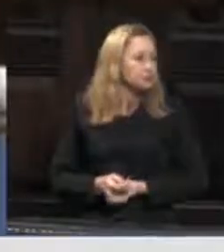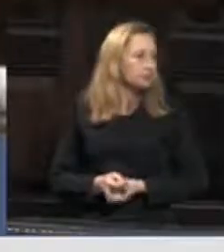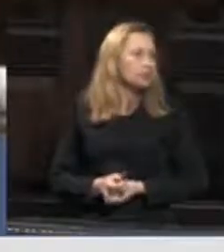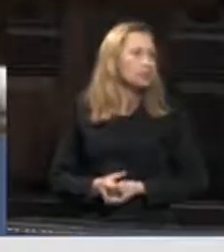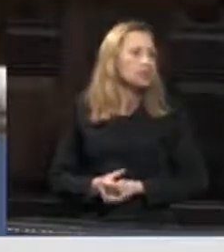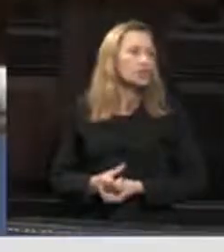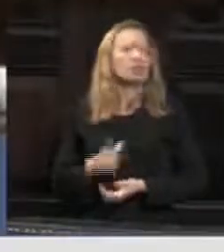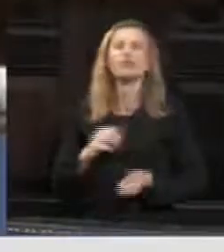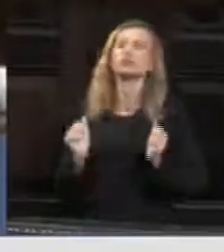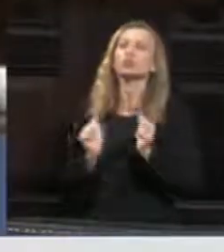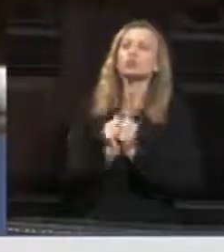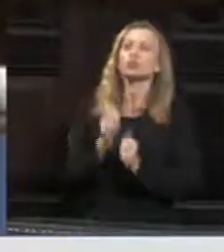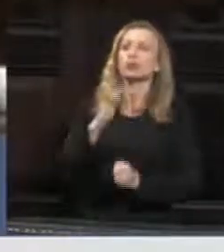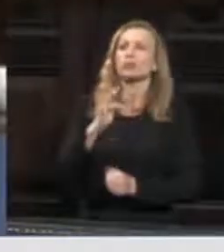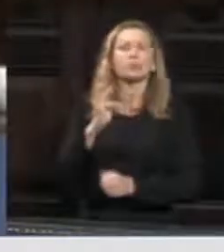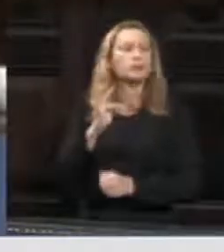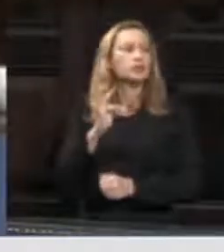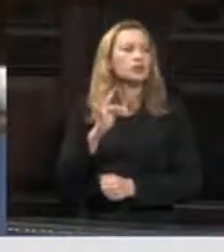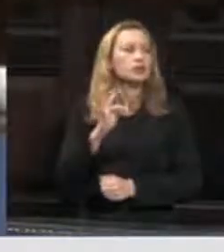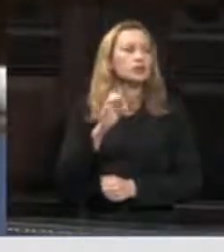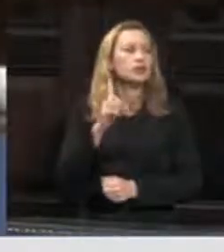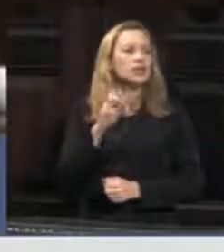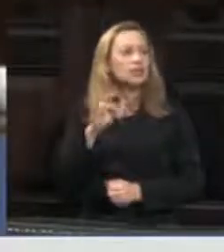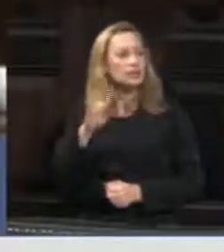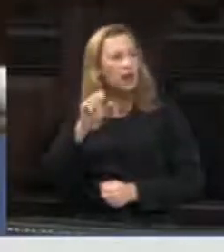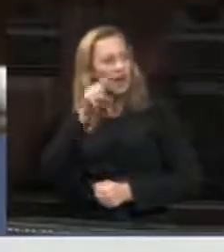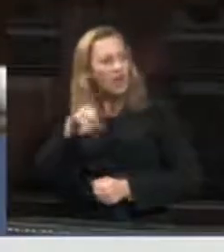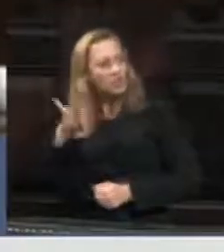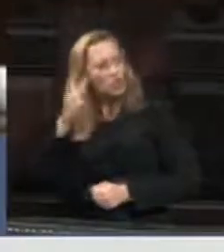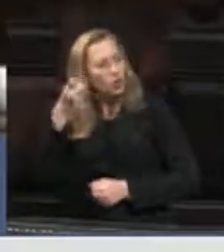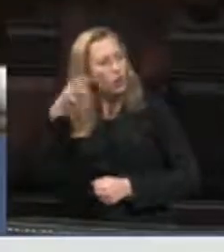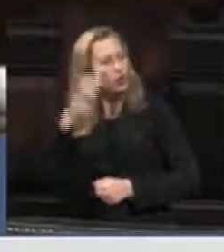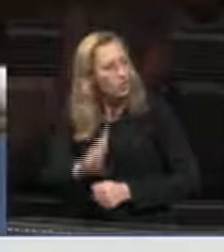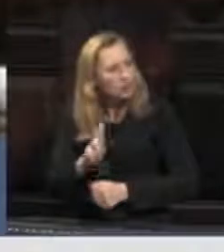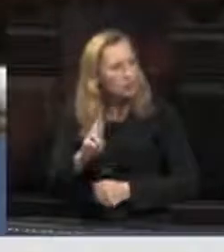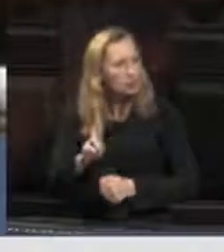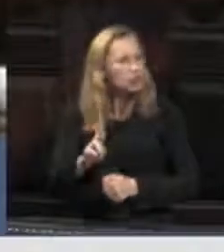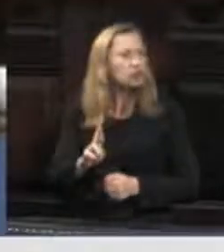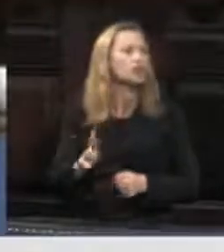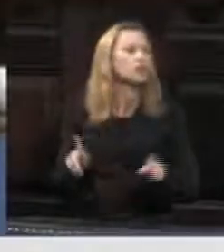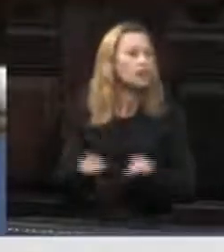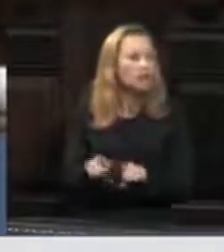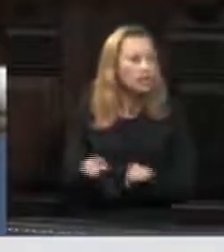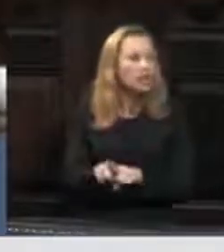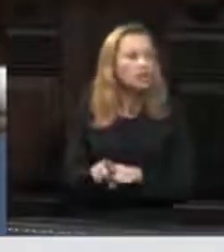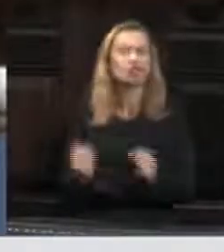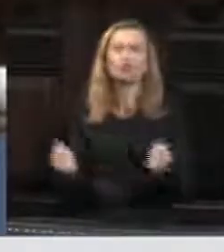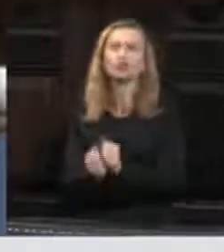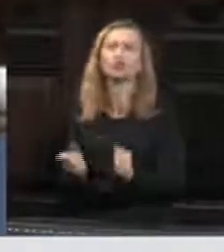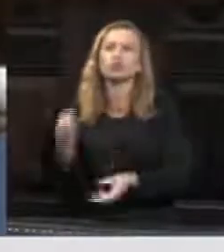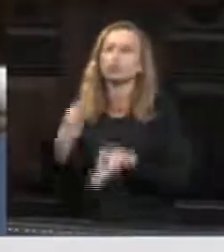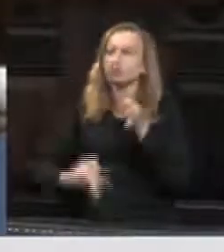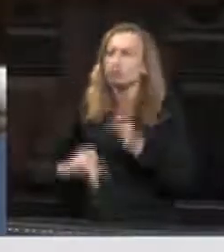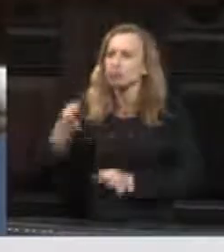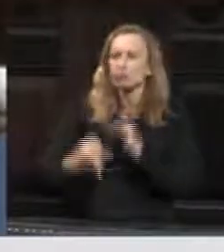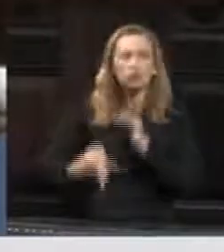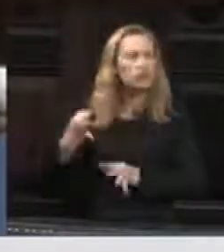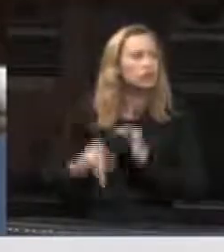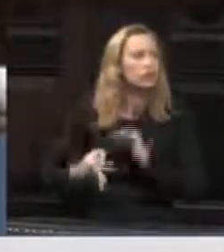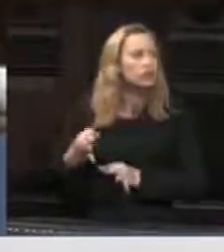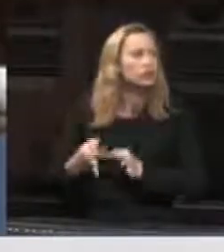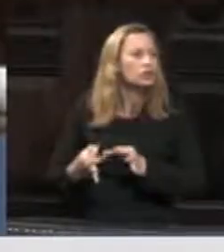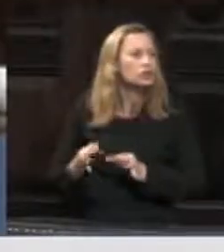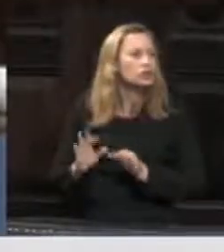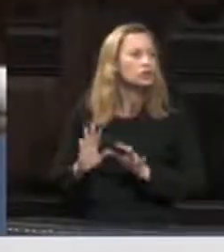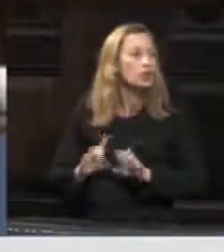desembargadores do tribunal de justiça junto com a pgr a procuradoria geral do estado mas que